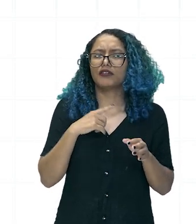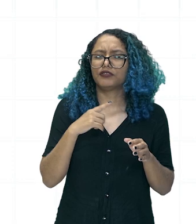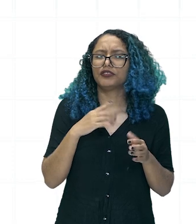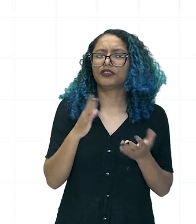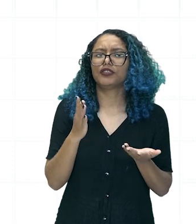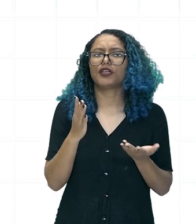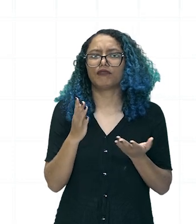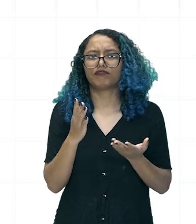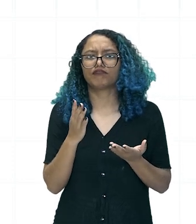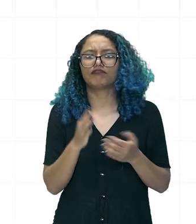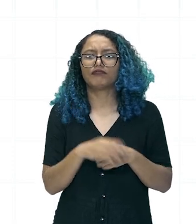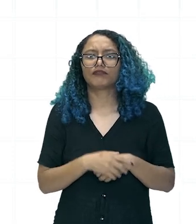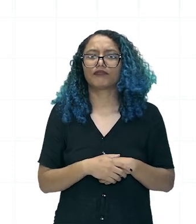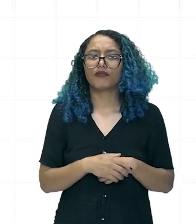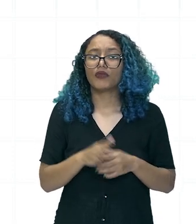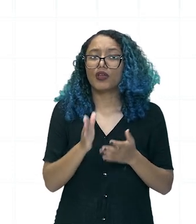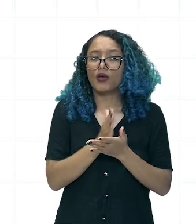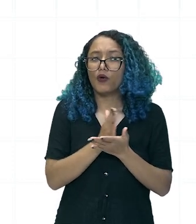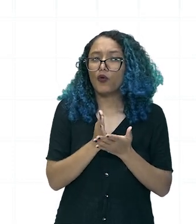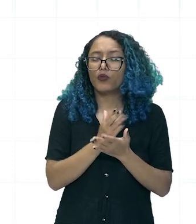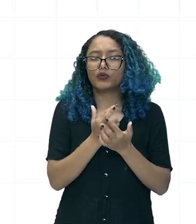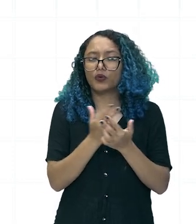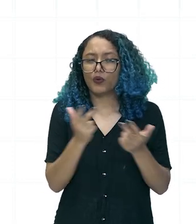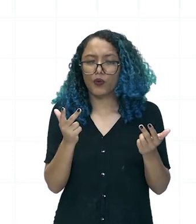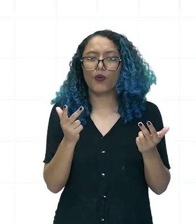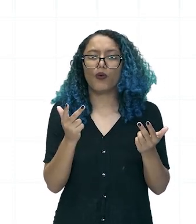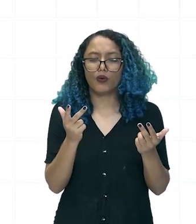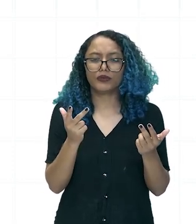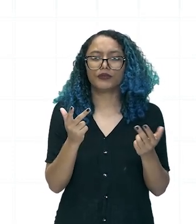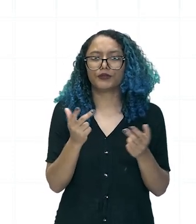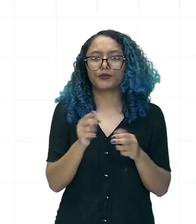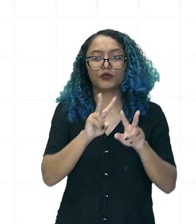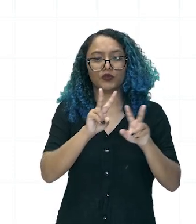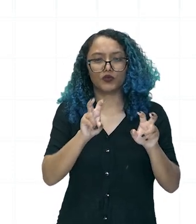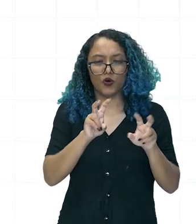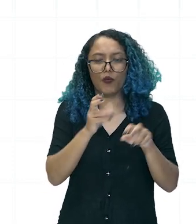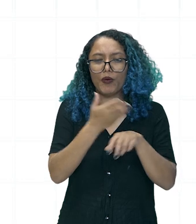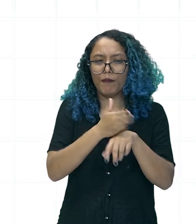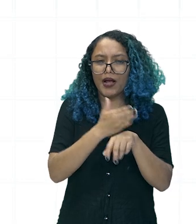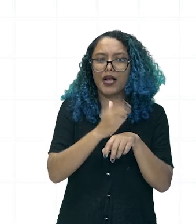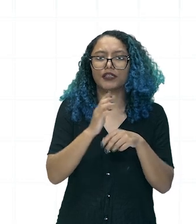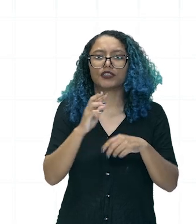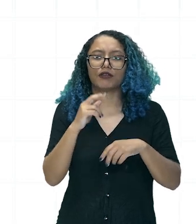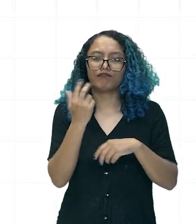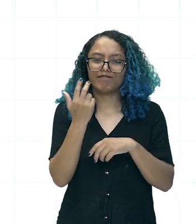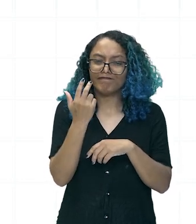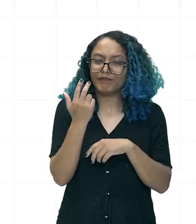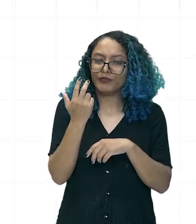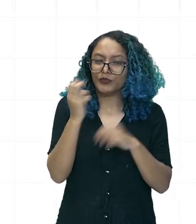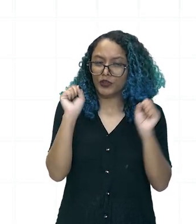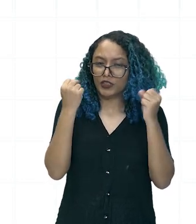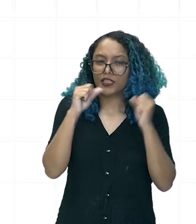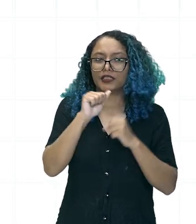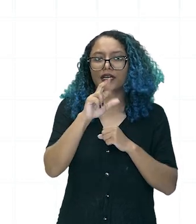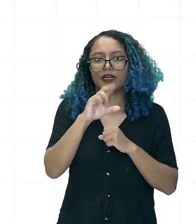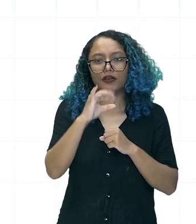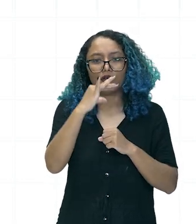exercício para a melhora de condições cardiovasculares e do emagrecimento. Observem aí. Então, olha